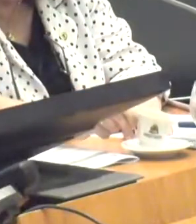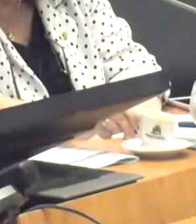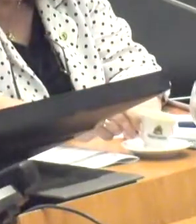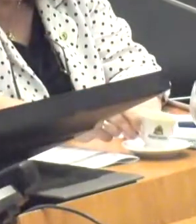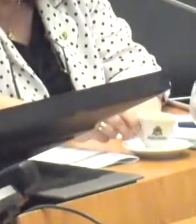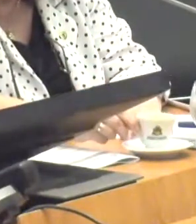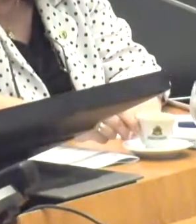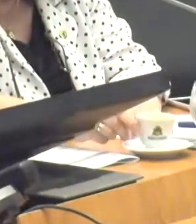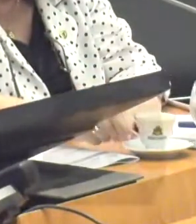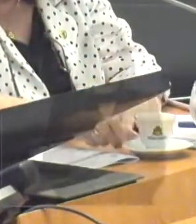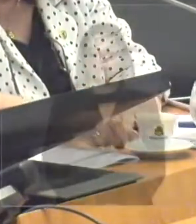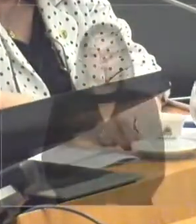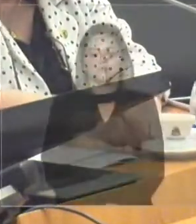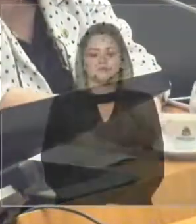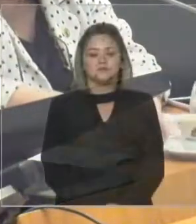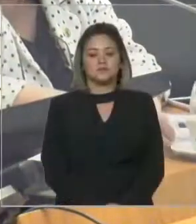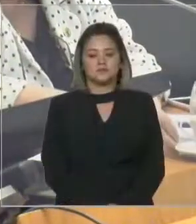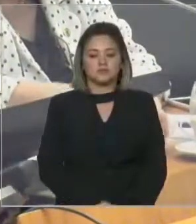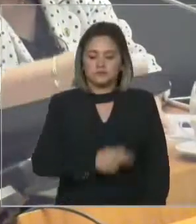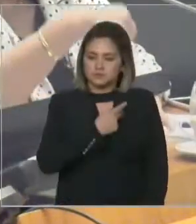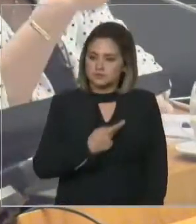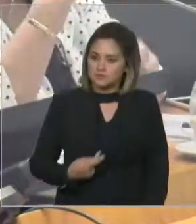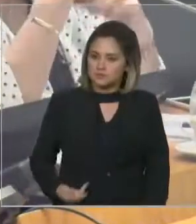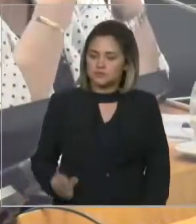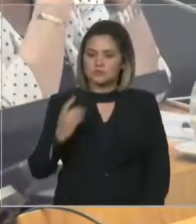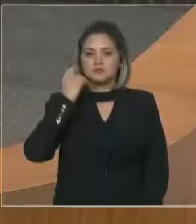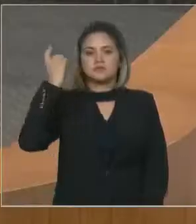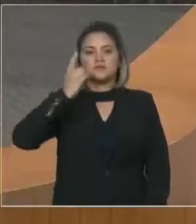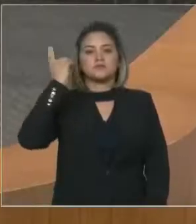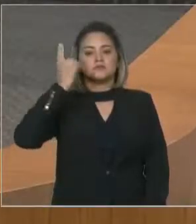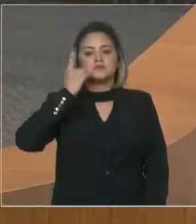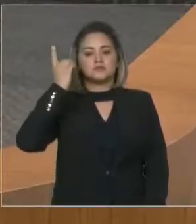Senhor presidente, senhores deputados,